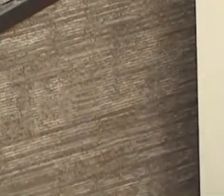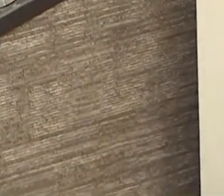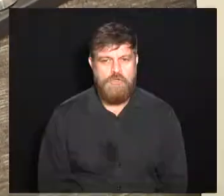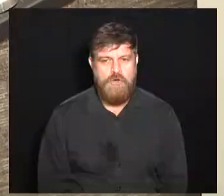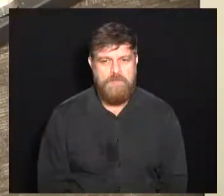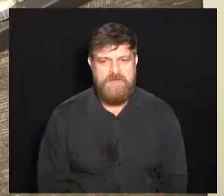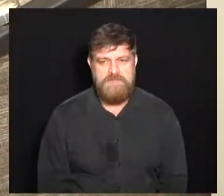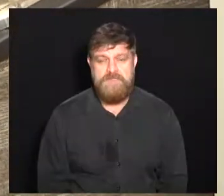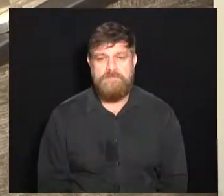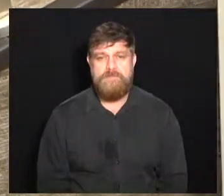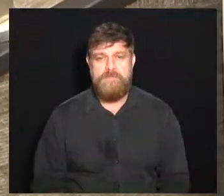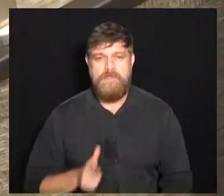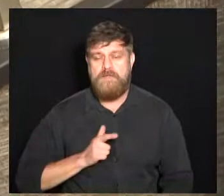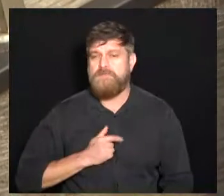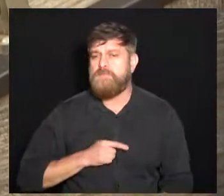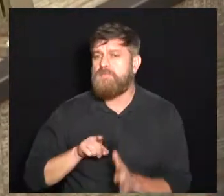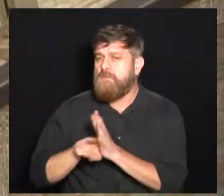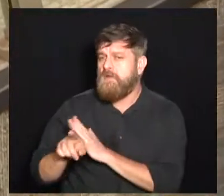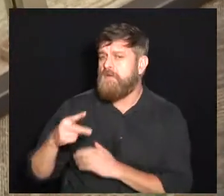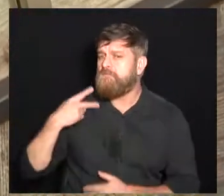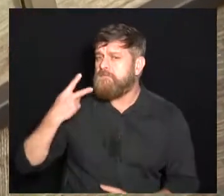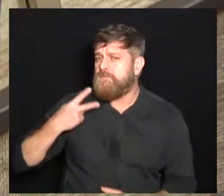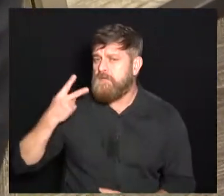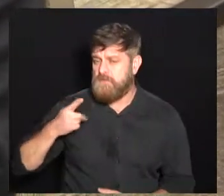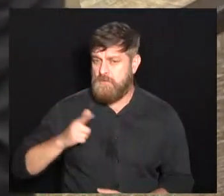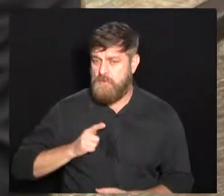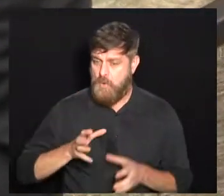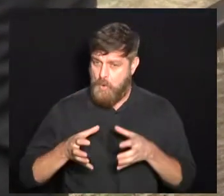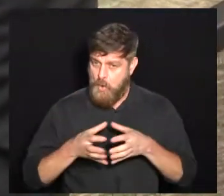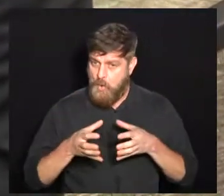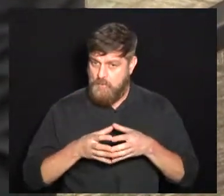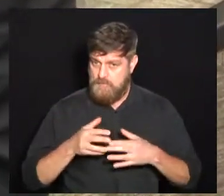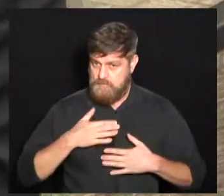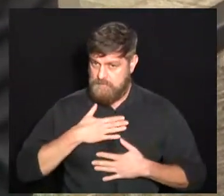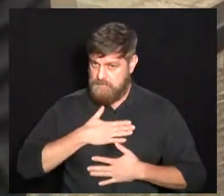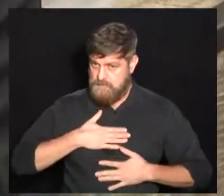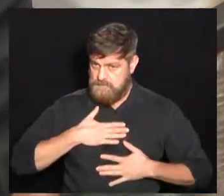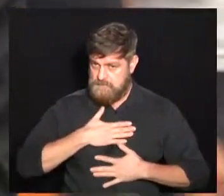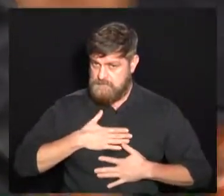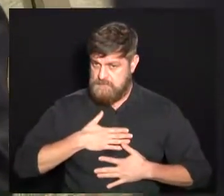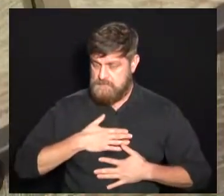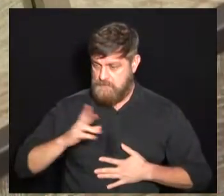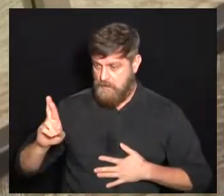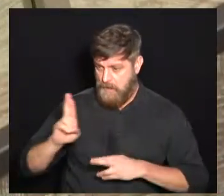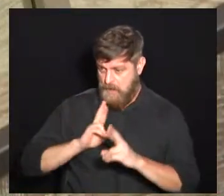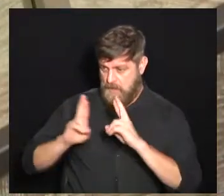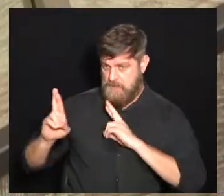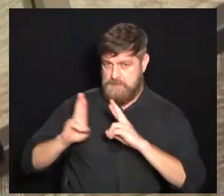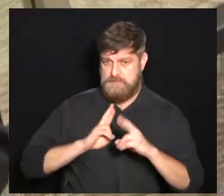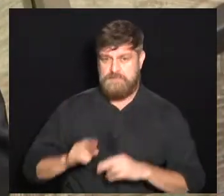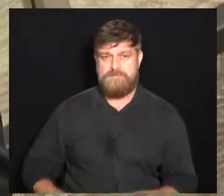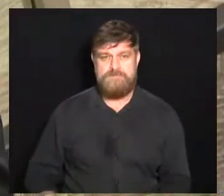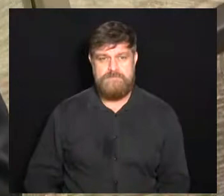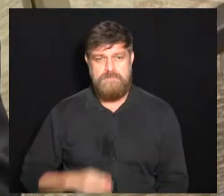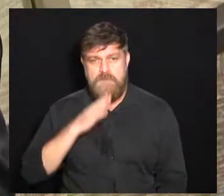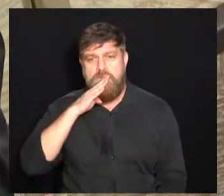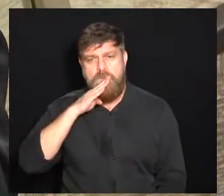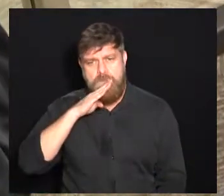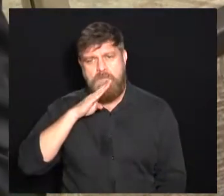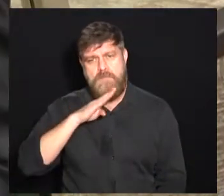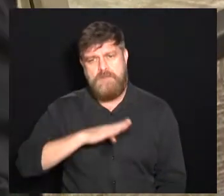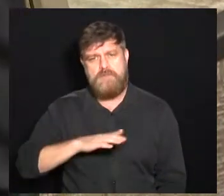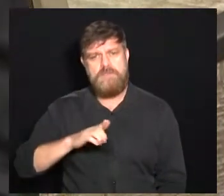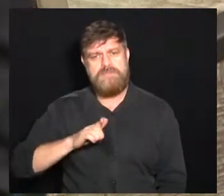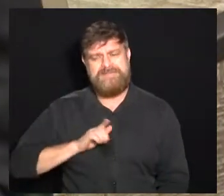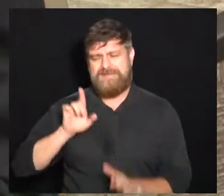da Câmara. Vereador, a comissão ficou satisfeita com as respostas? Uma tarde de